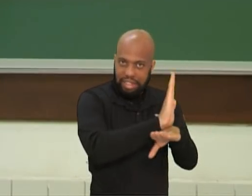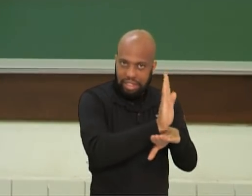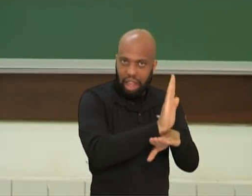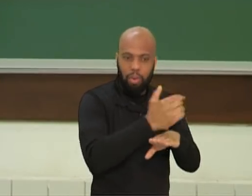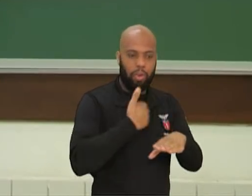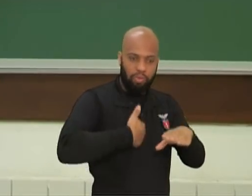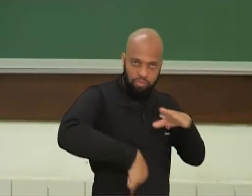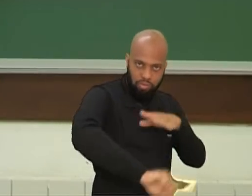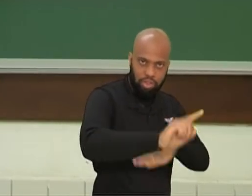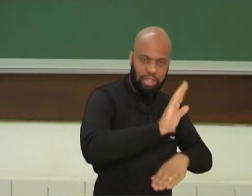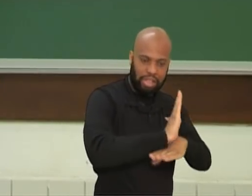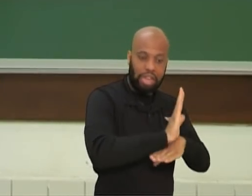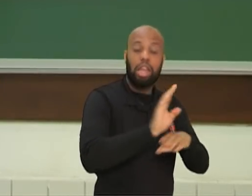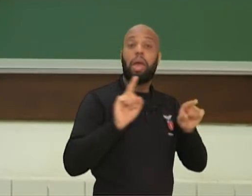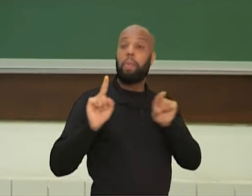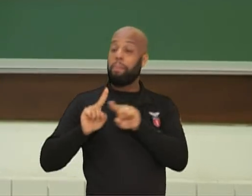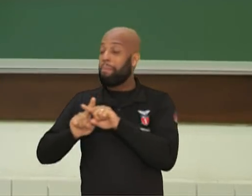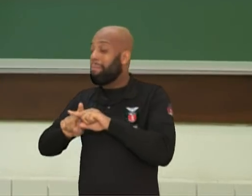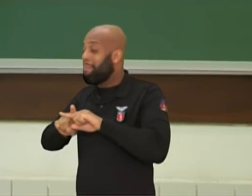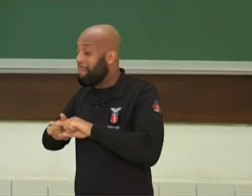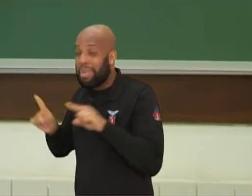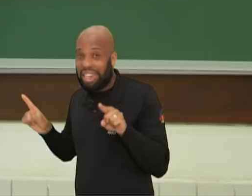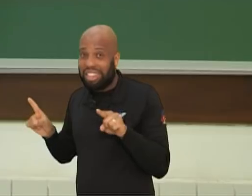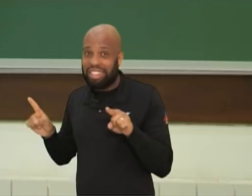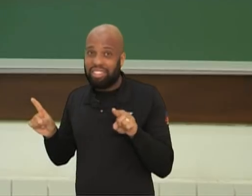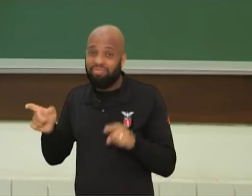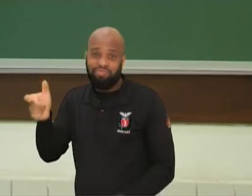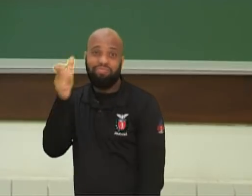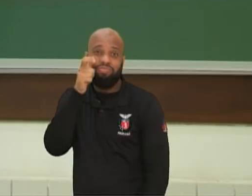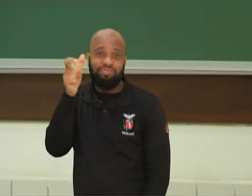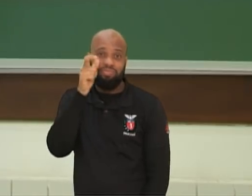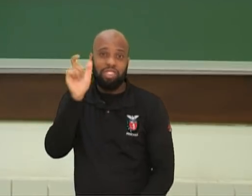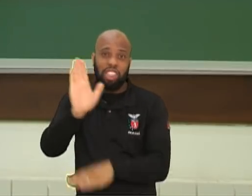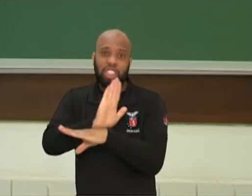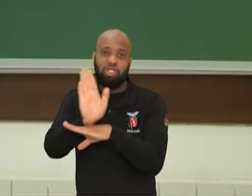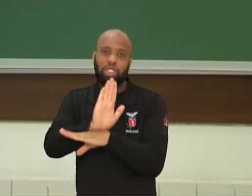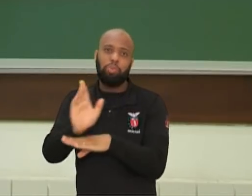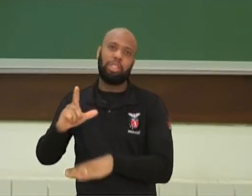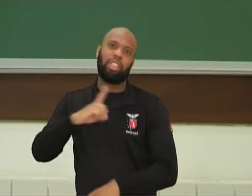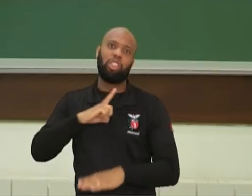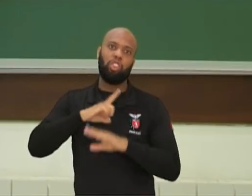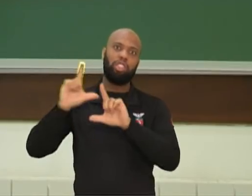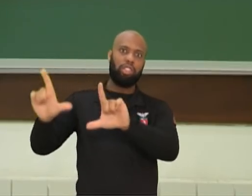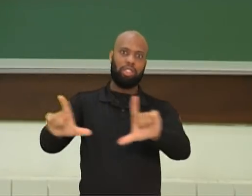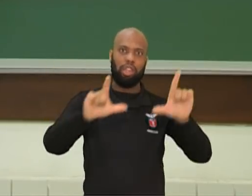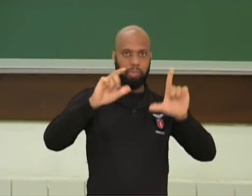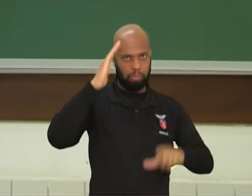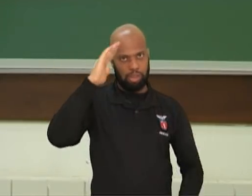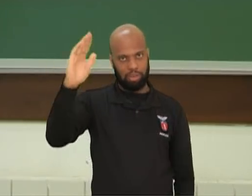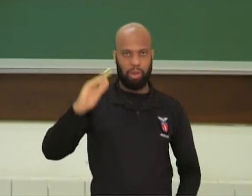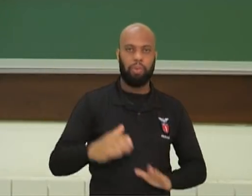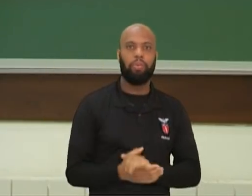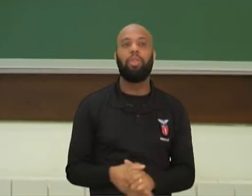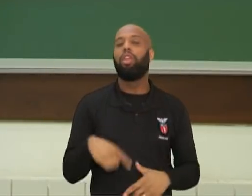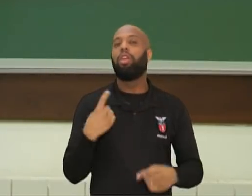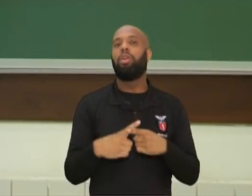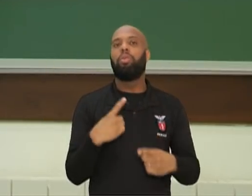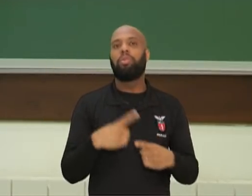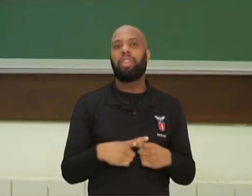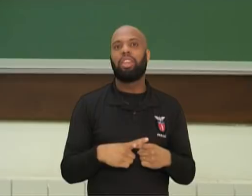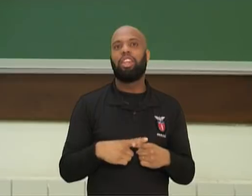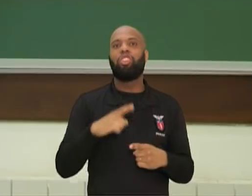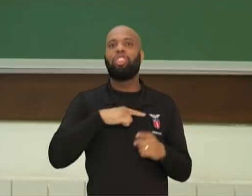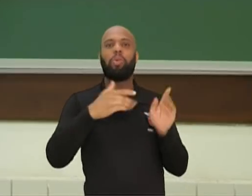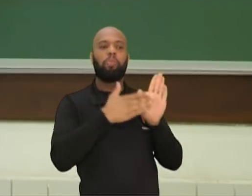cinema, mas não assisti o filme que estava em cartaz. Porque o seu propósito talvez seria